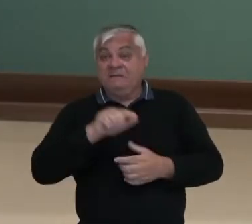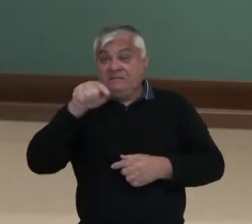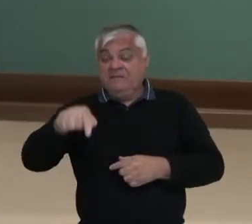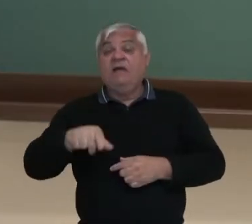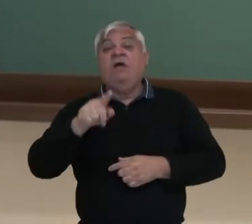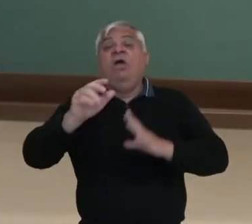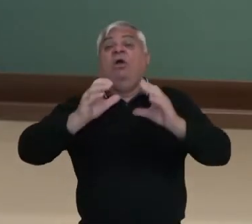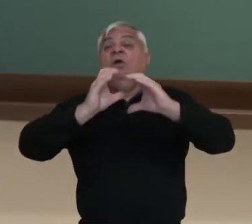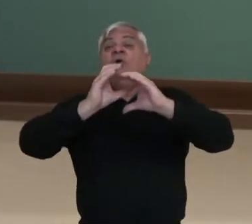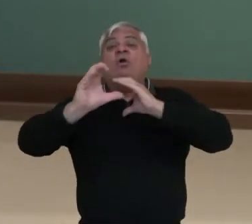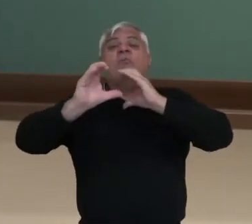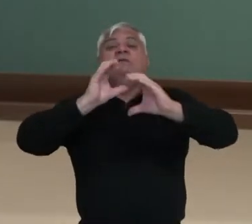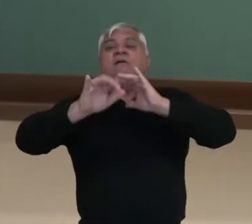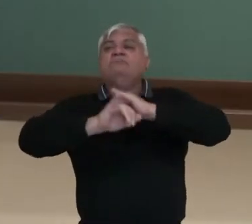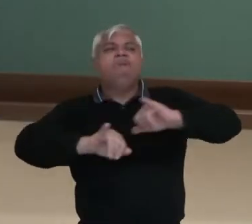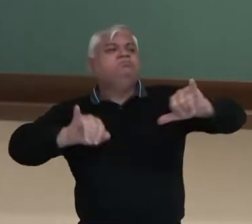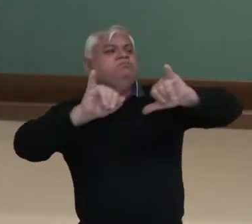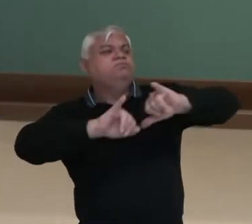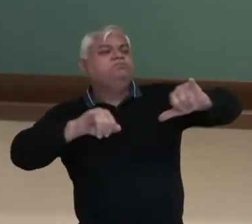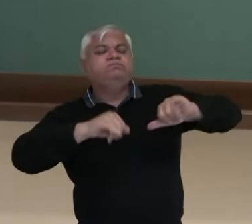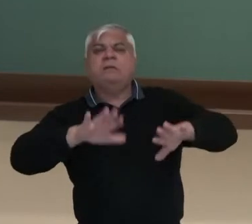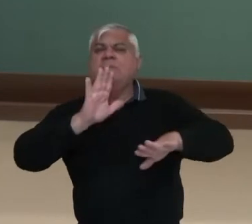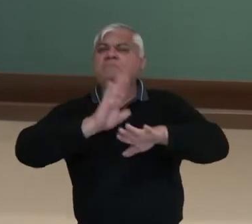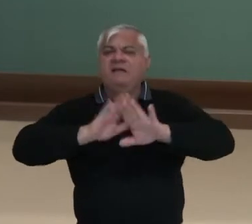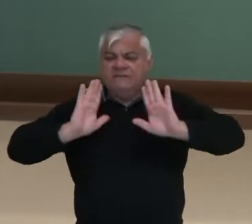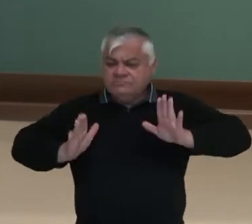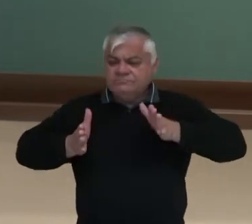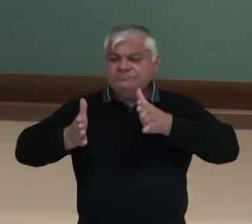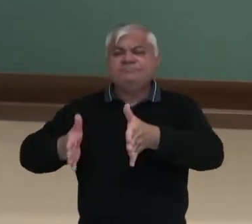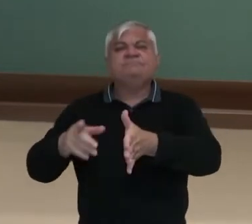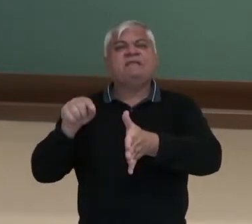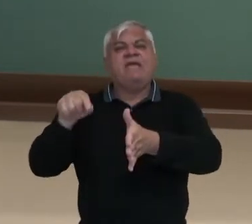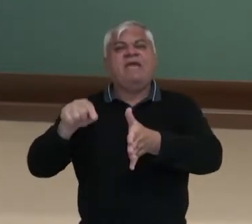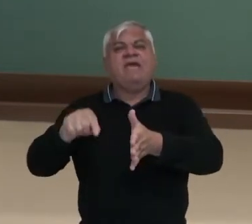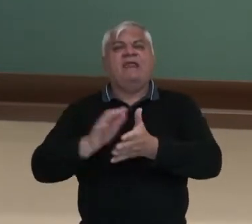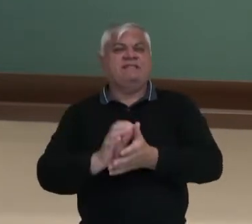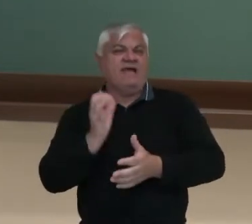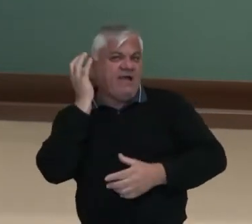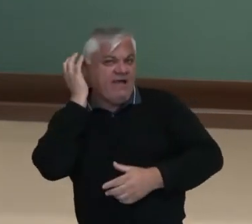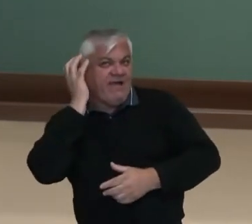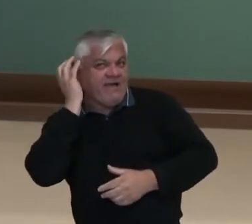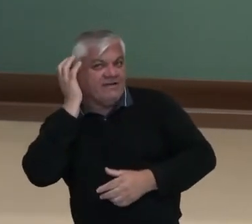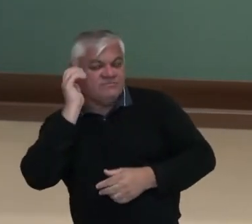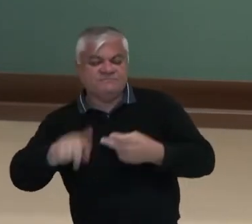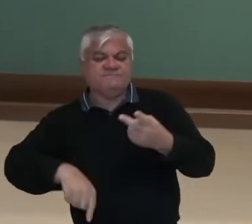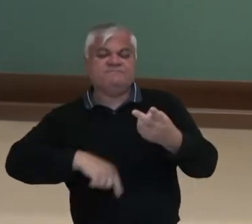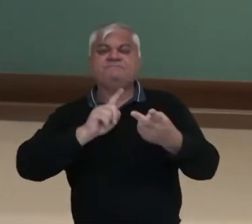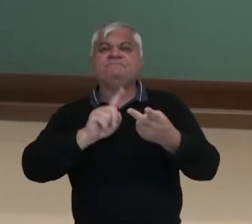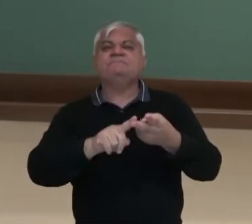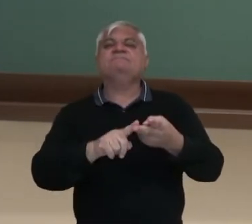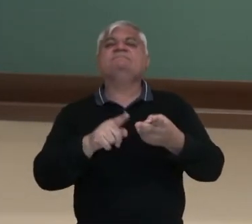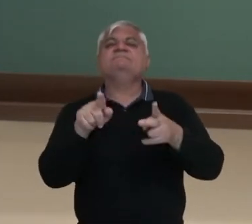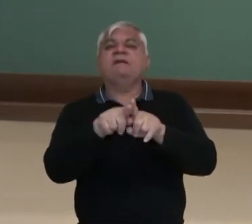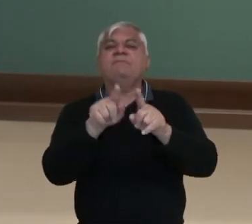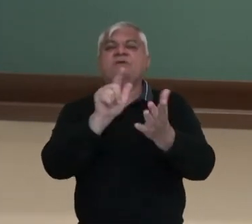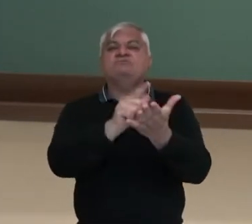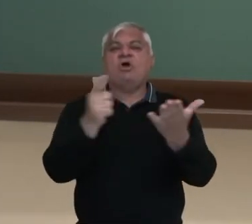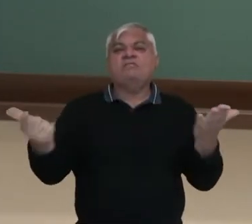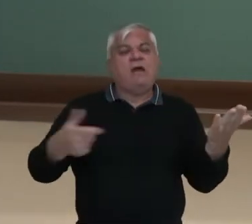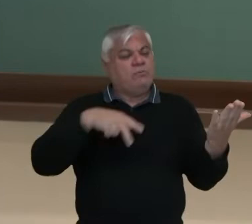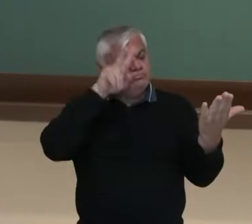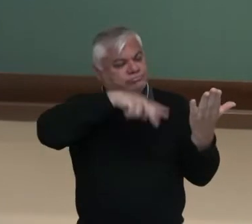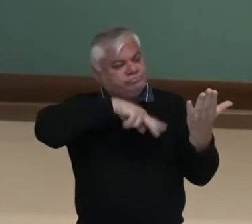de comunicação estavam principalmente então na rádio, né, no uso da rádio e nos